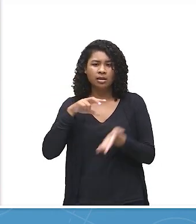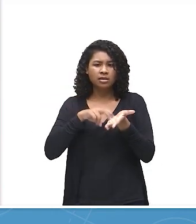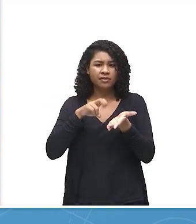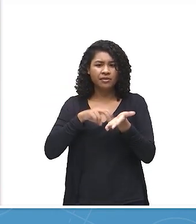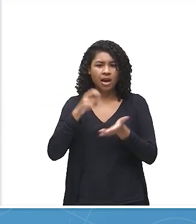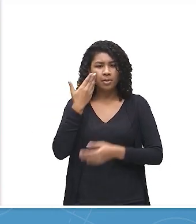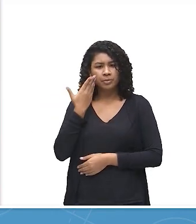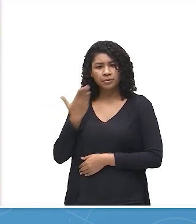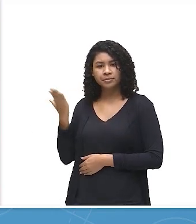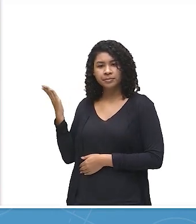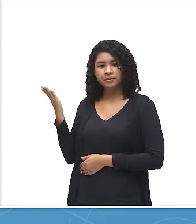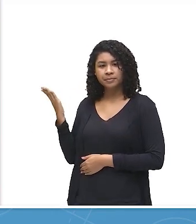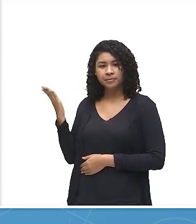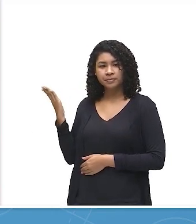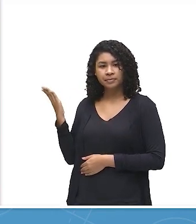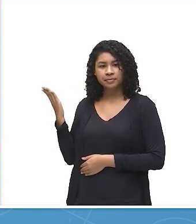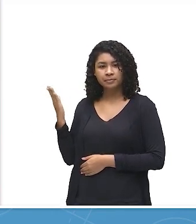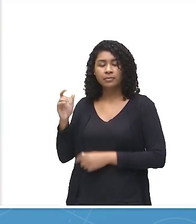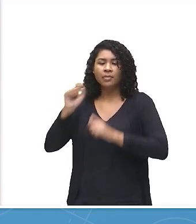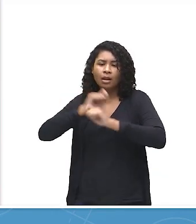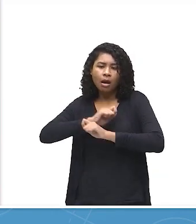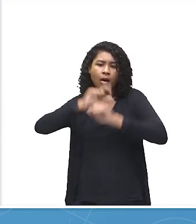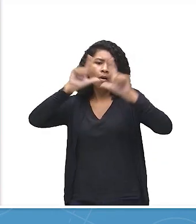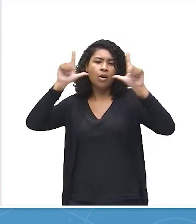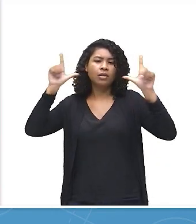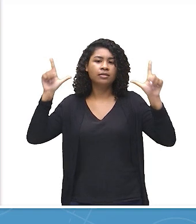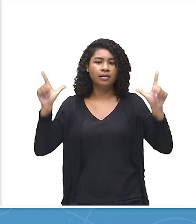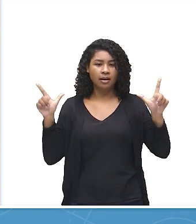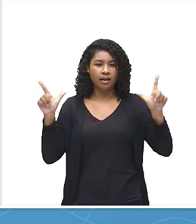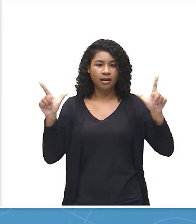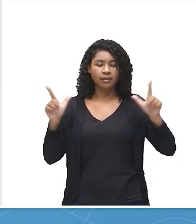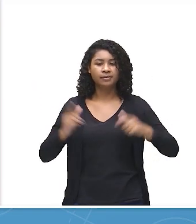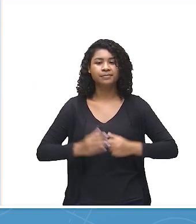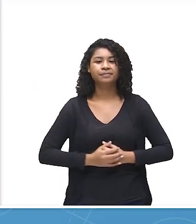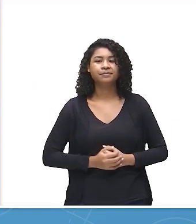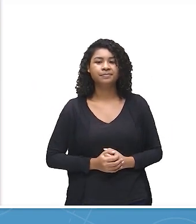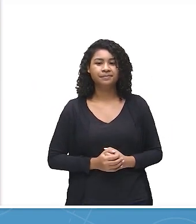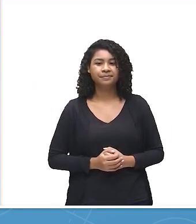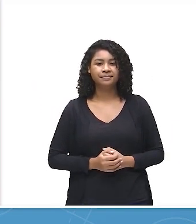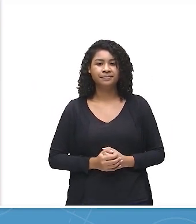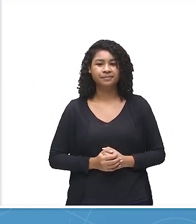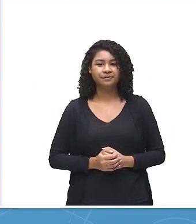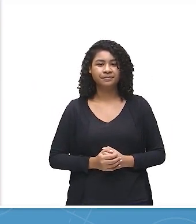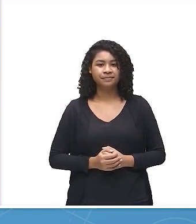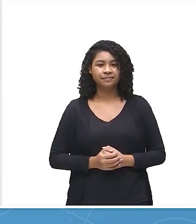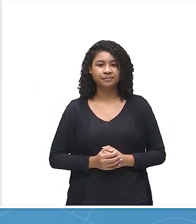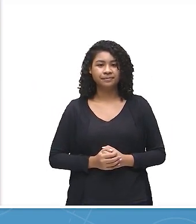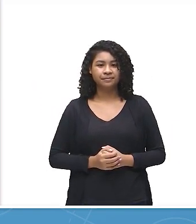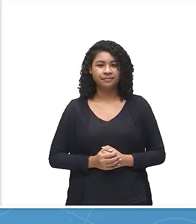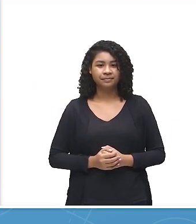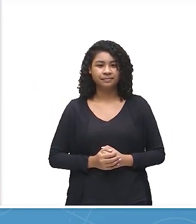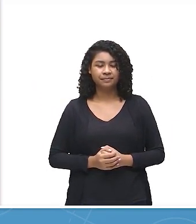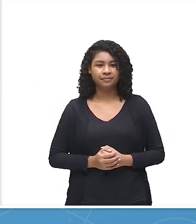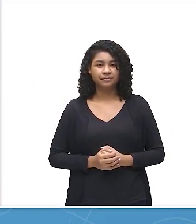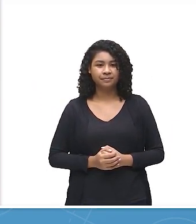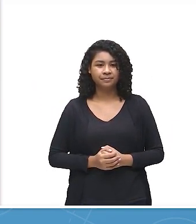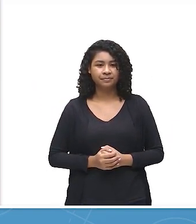Vejam que eu tenho aqui a seguinte imagem, né? Um garoto, um